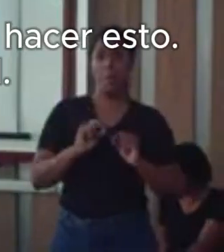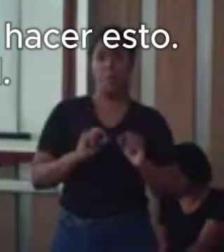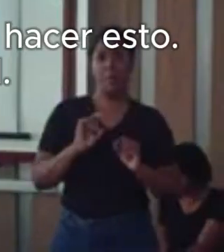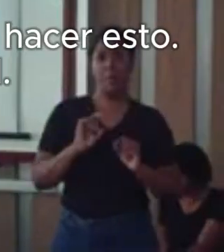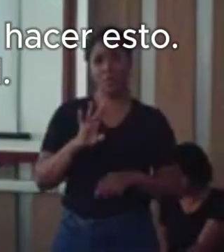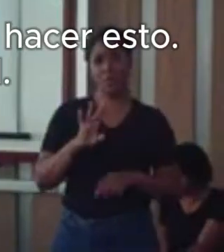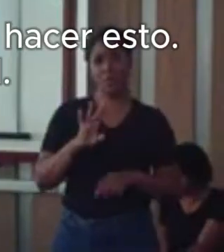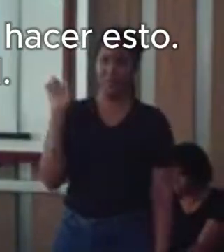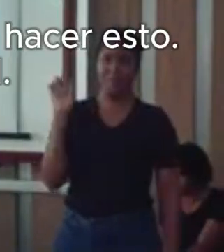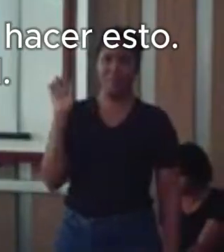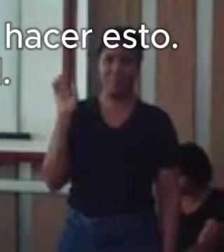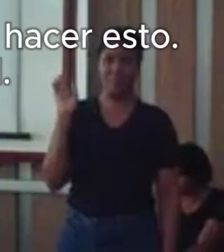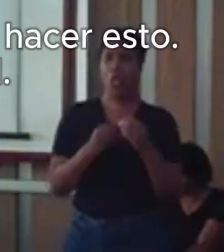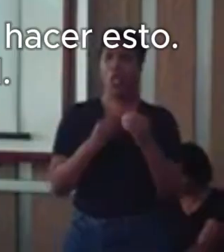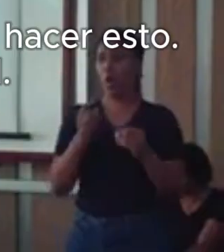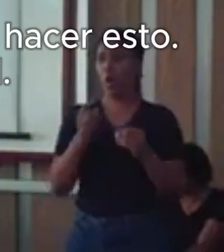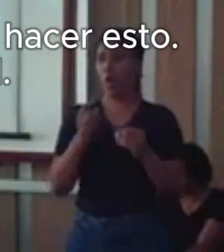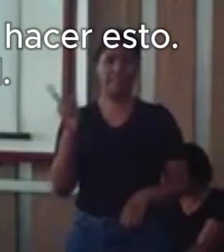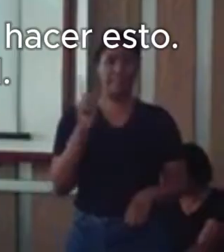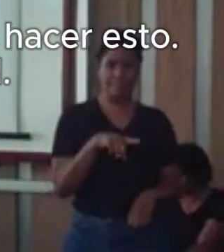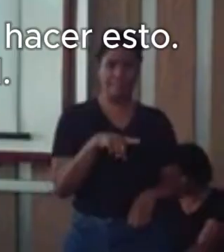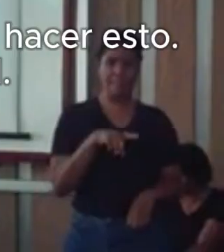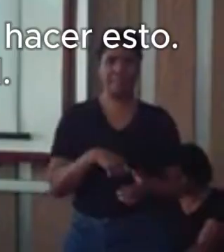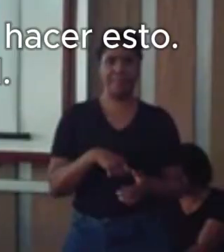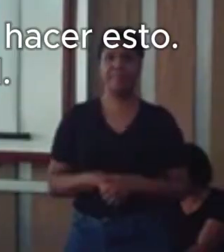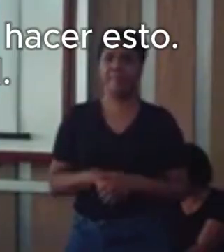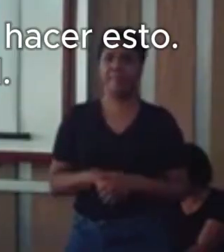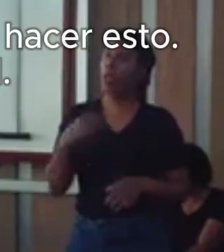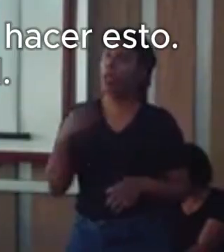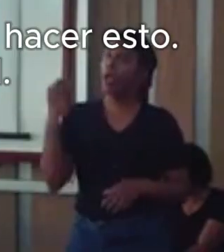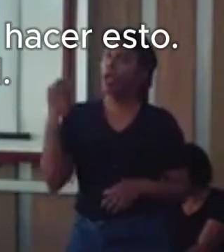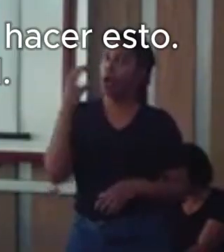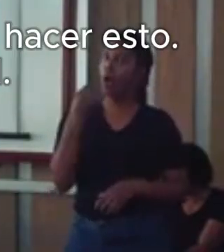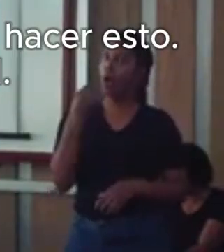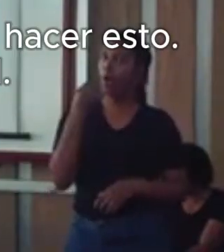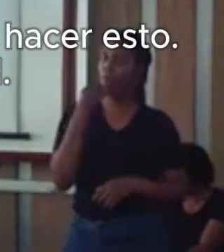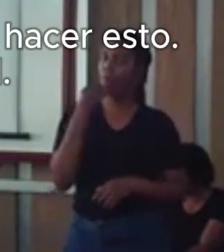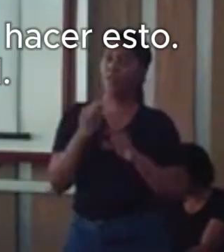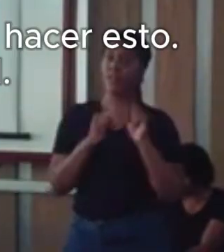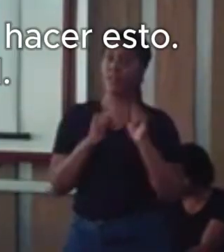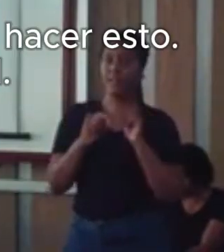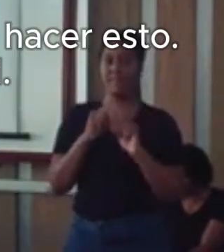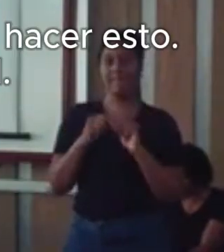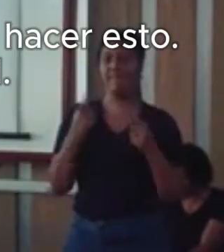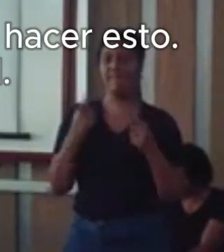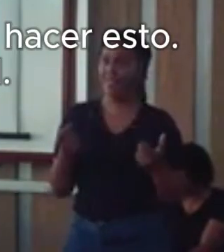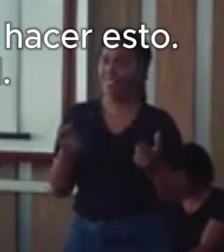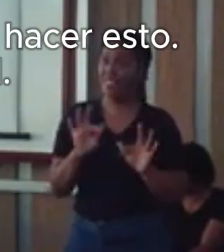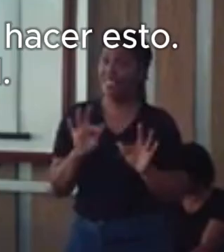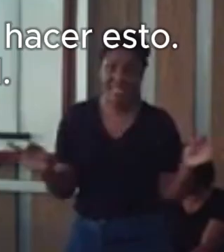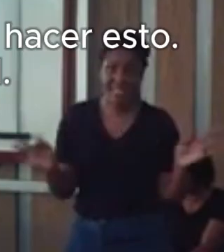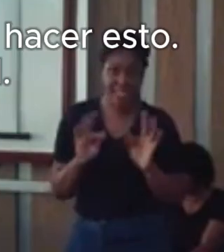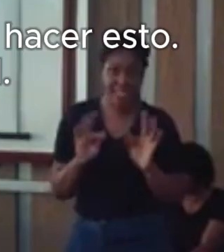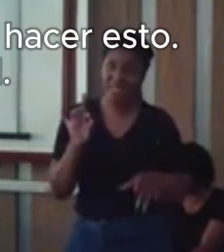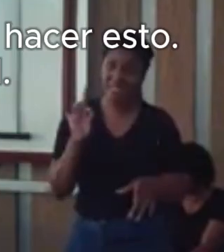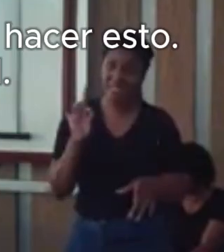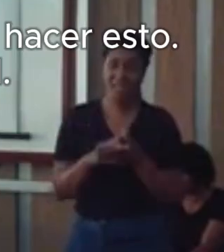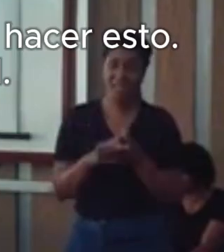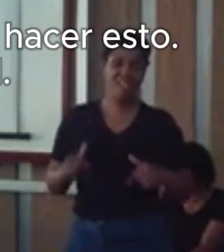isso daqui, como fazer isso para cá, que, obviamente, é super simples e aconteceu por acaso. Tá? Então, é de uma simplicidade